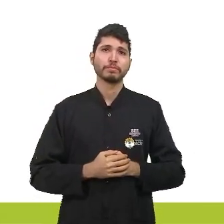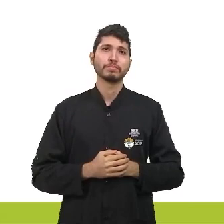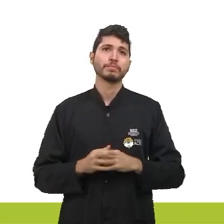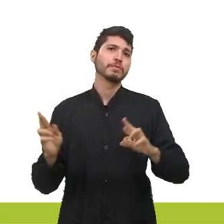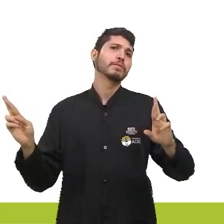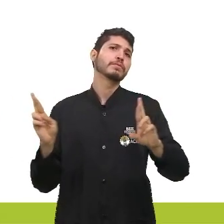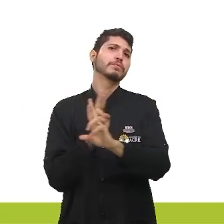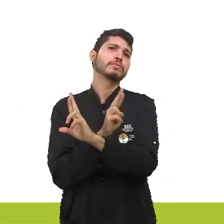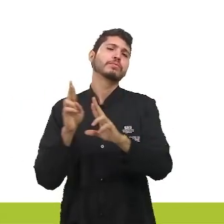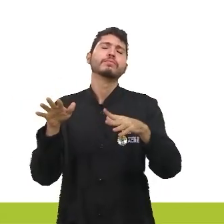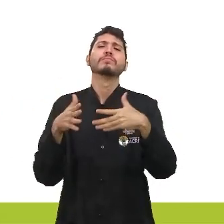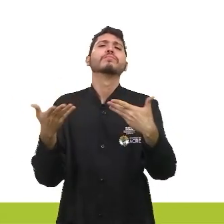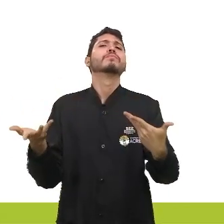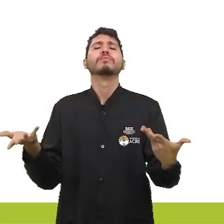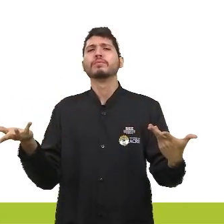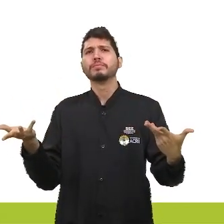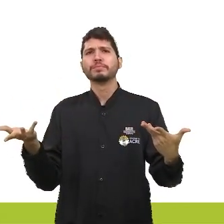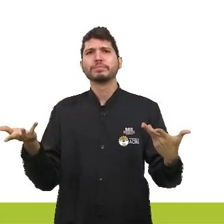relação